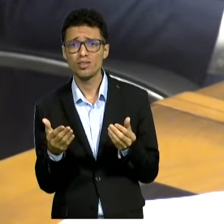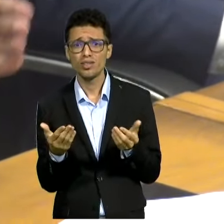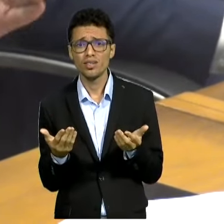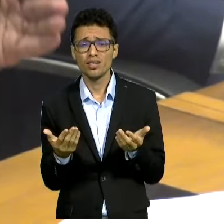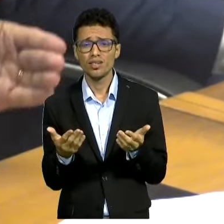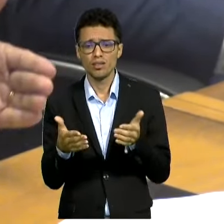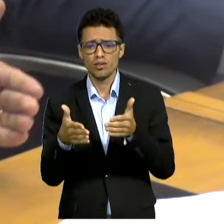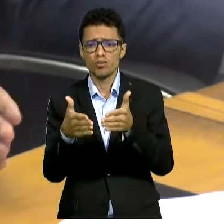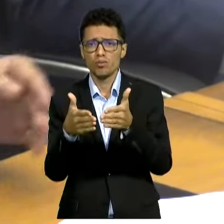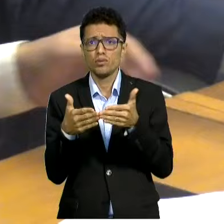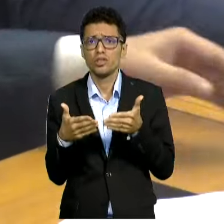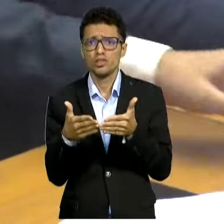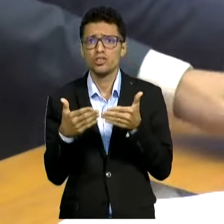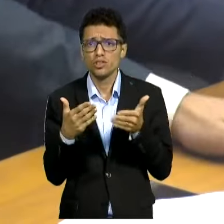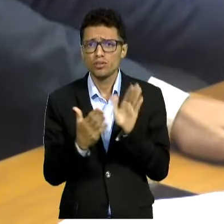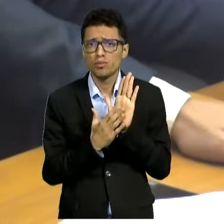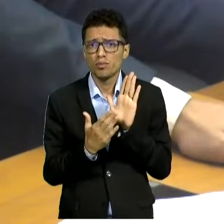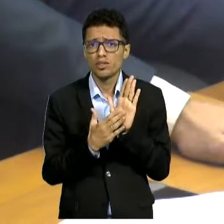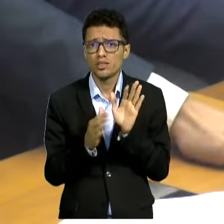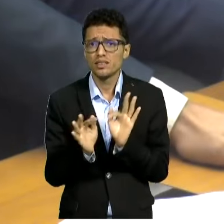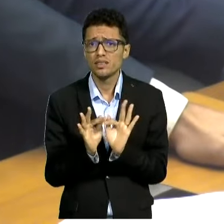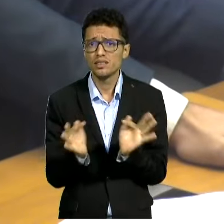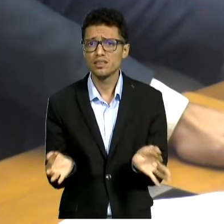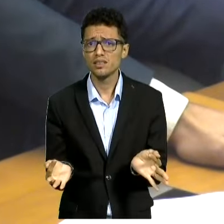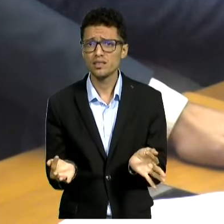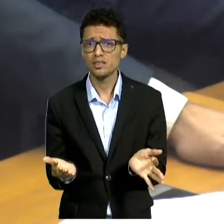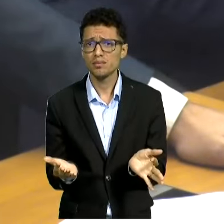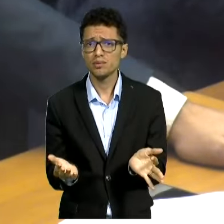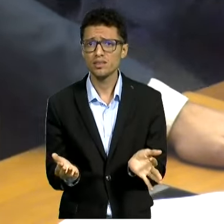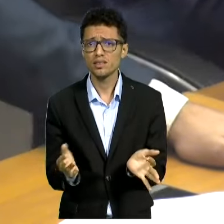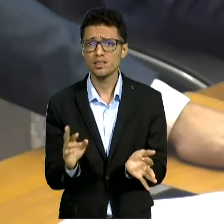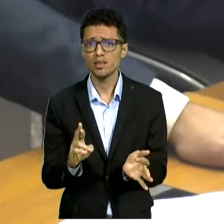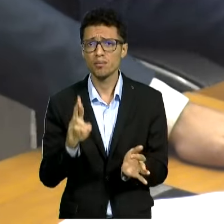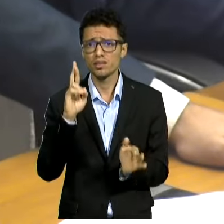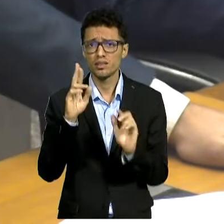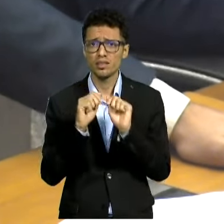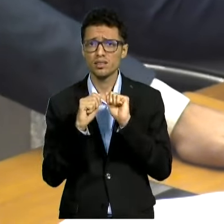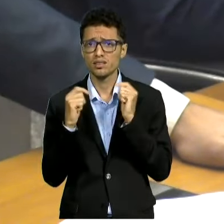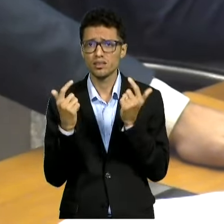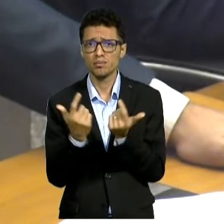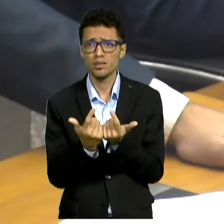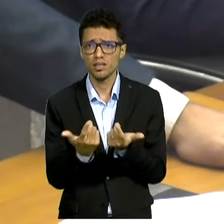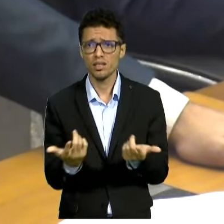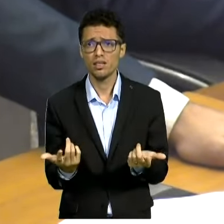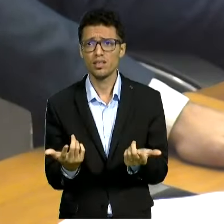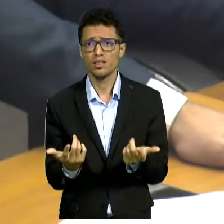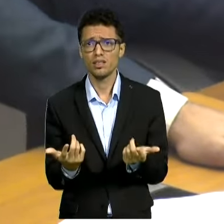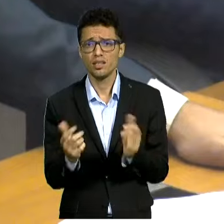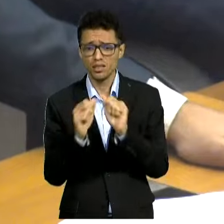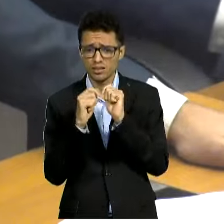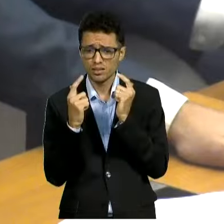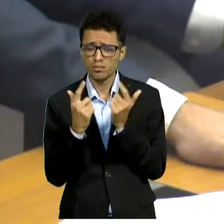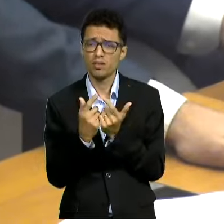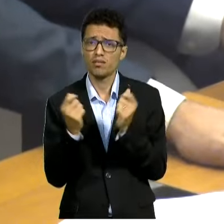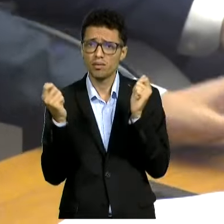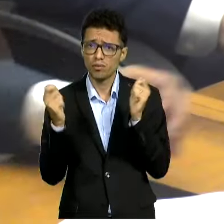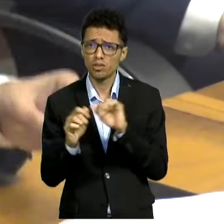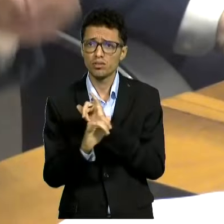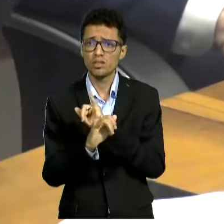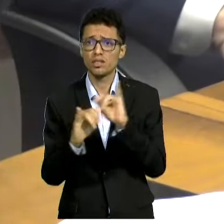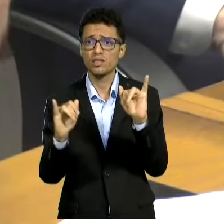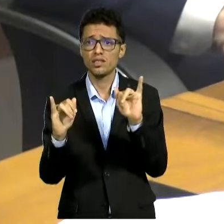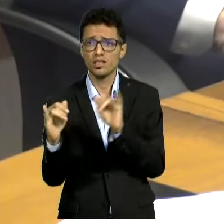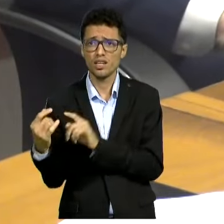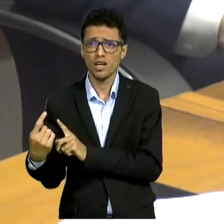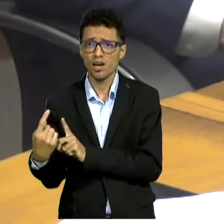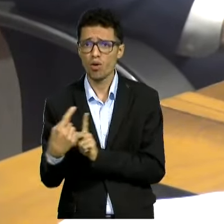onde a gente pode, em nome da Assembleia, em nome da Casa, onde a Casa vai poder dizer para a sociedade que é contra essa pretensão, que